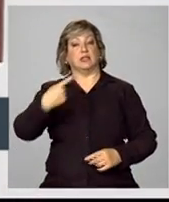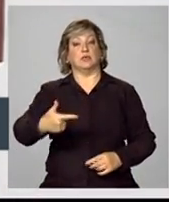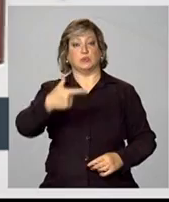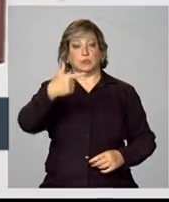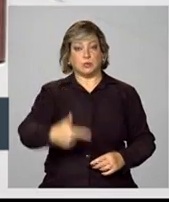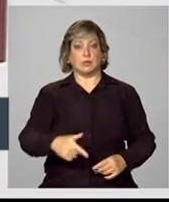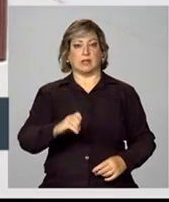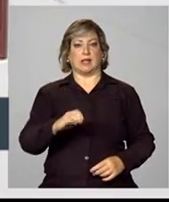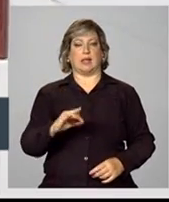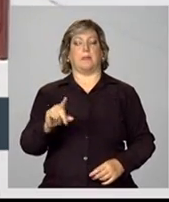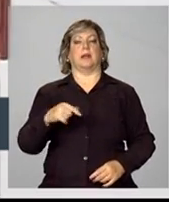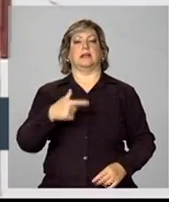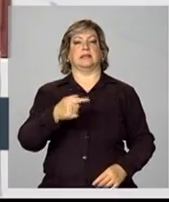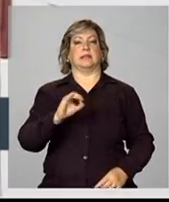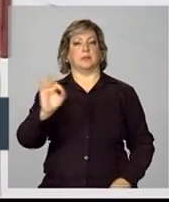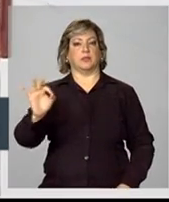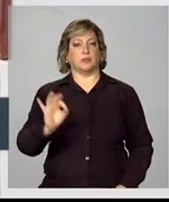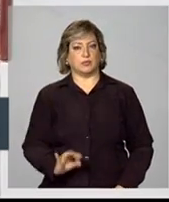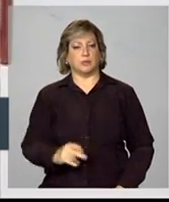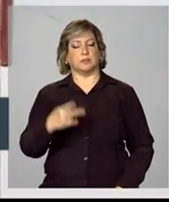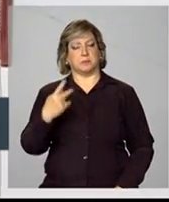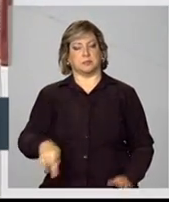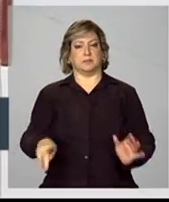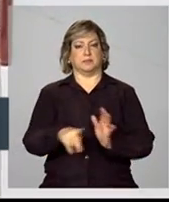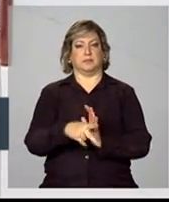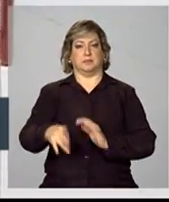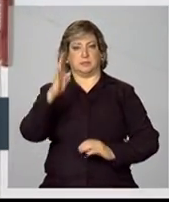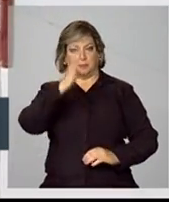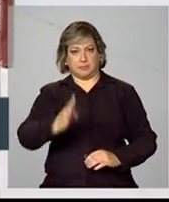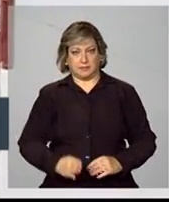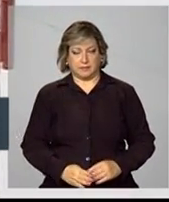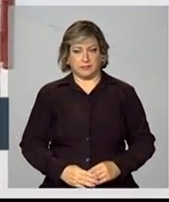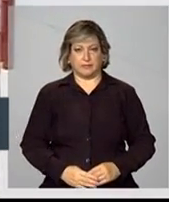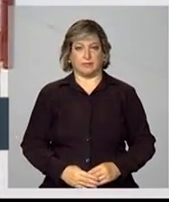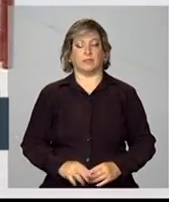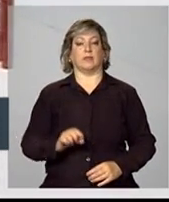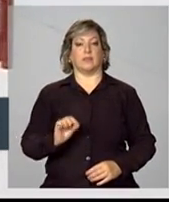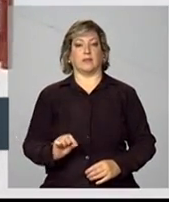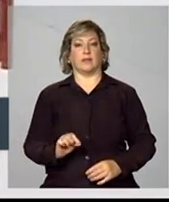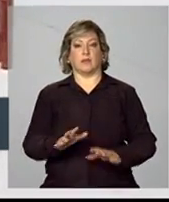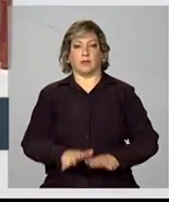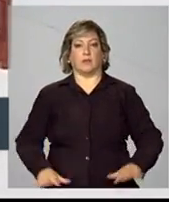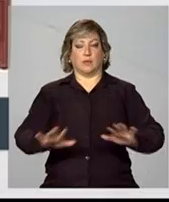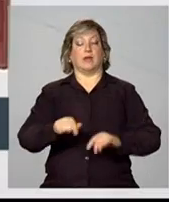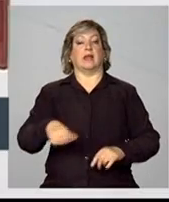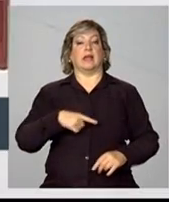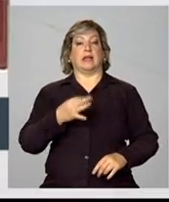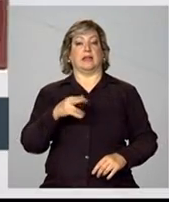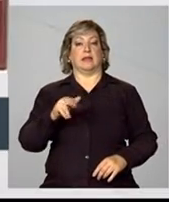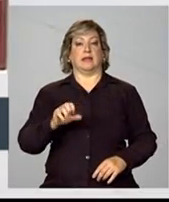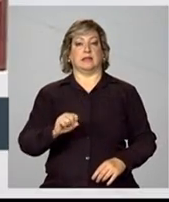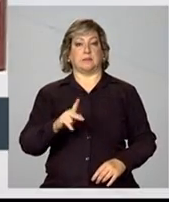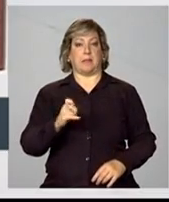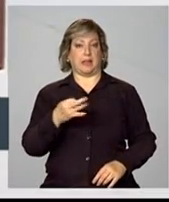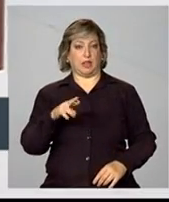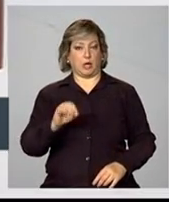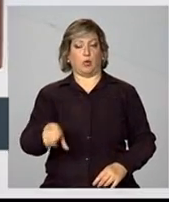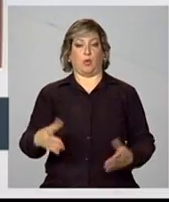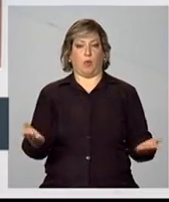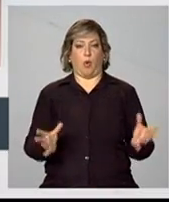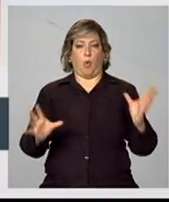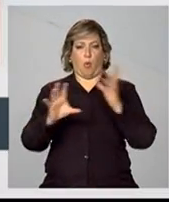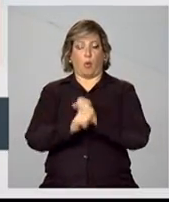com 70% de nacionalização E com isso a frota da Transpetro hoje com